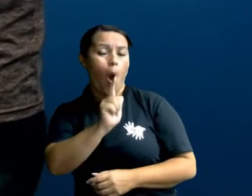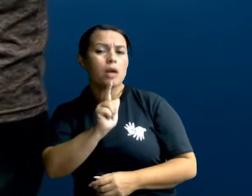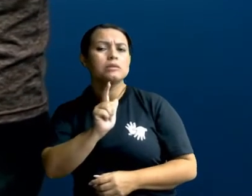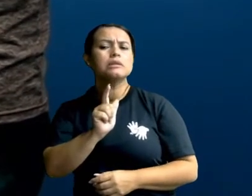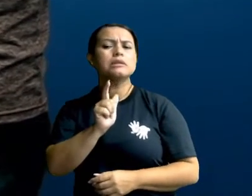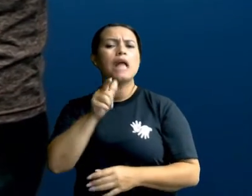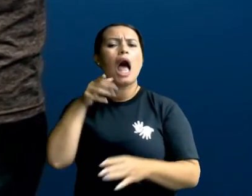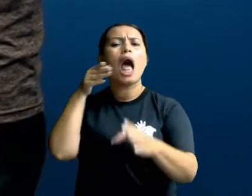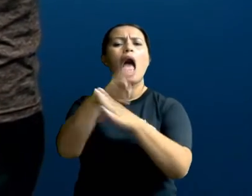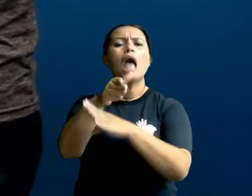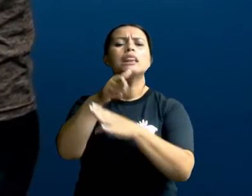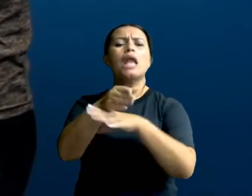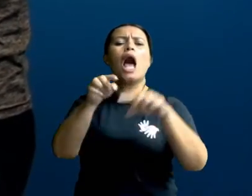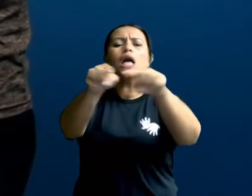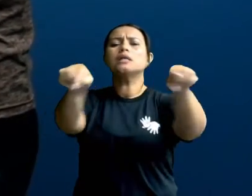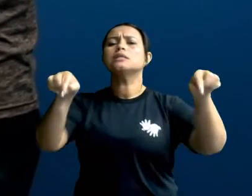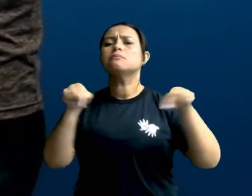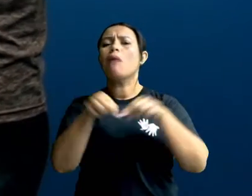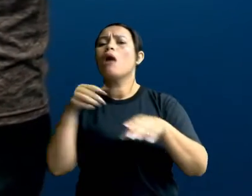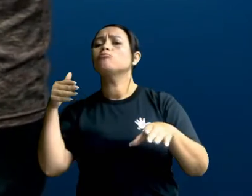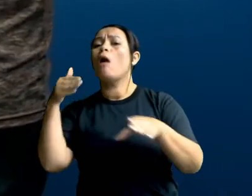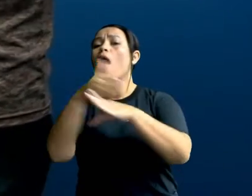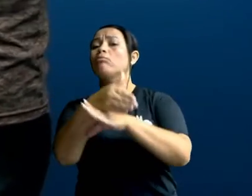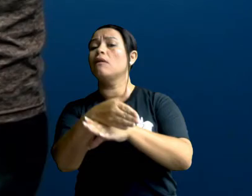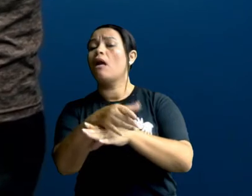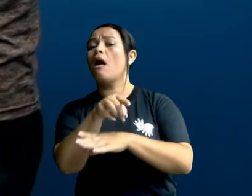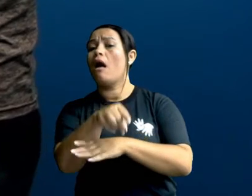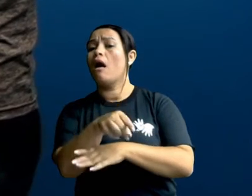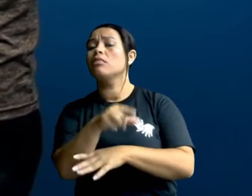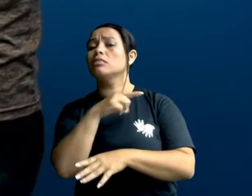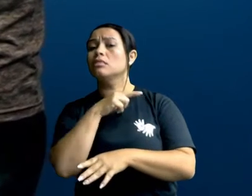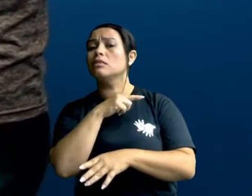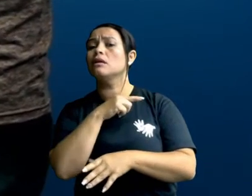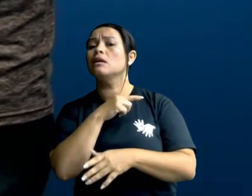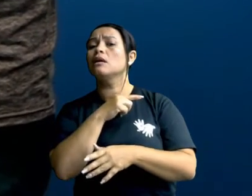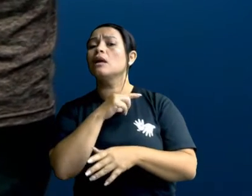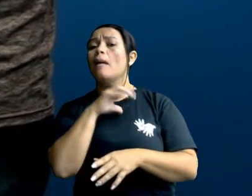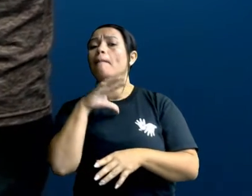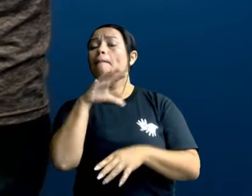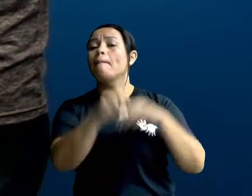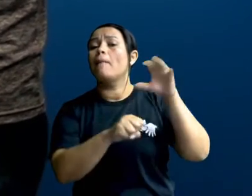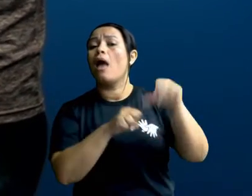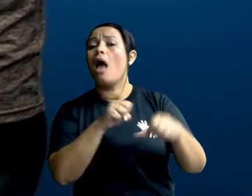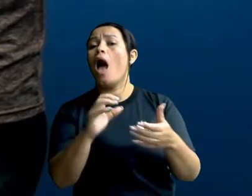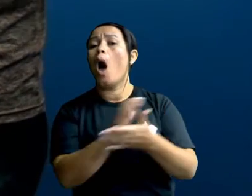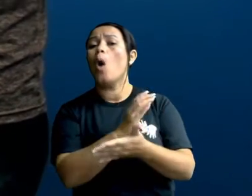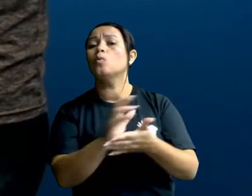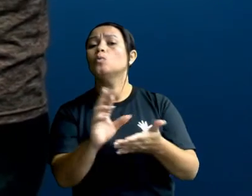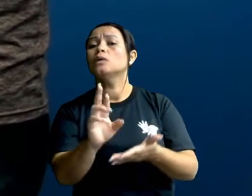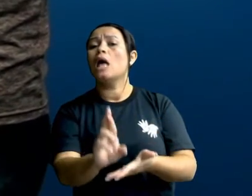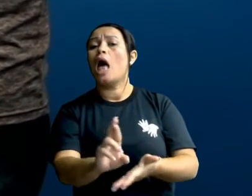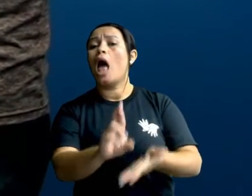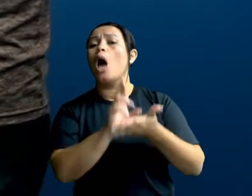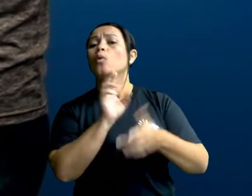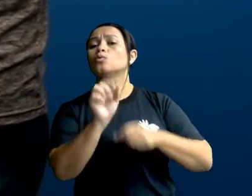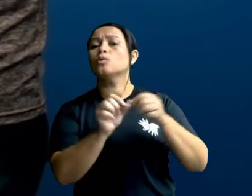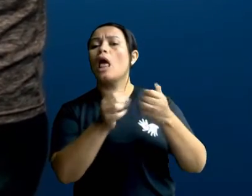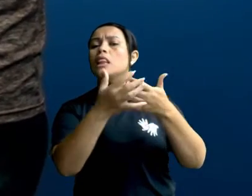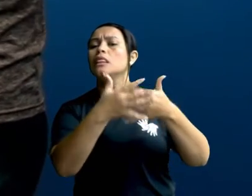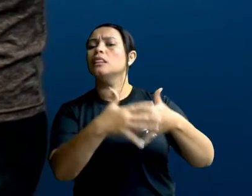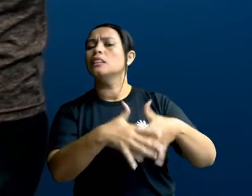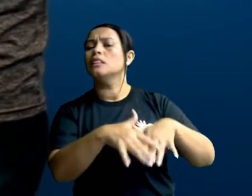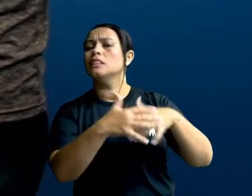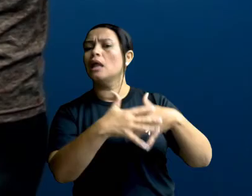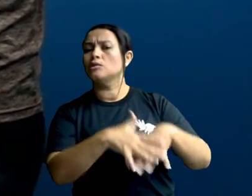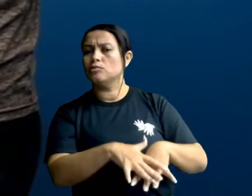conquistar espaços onde elas iam extrair recursos naturais que iam subsidiar, né, fornecer recursos,